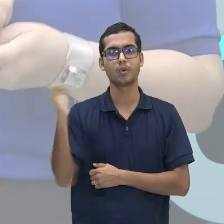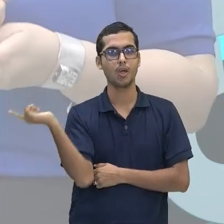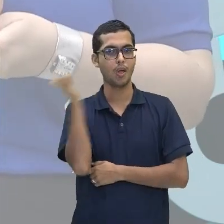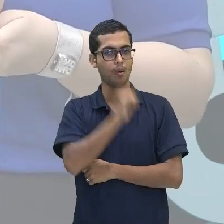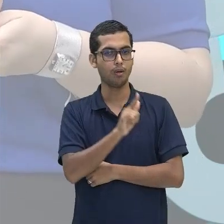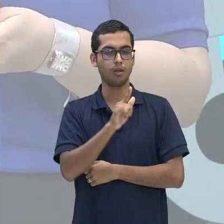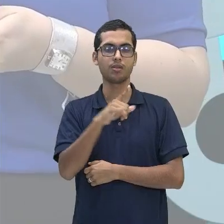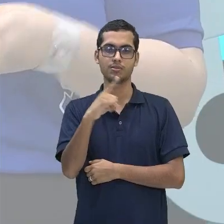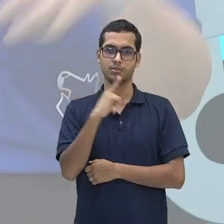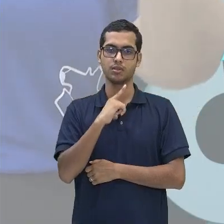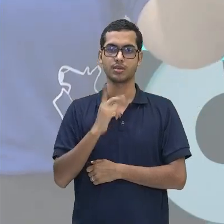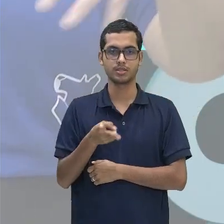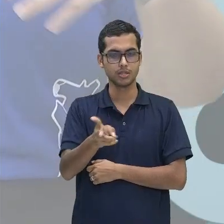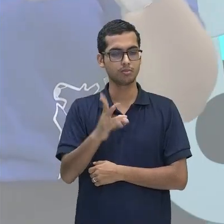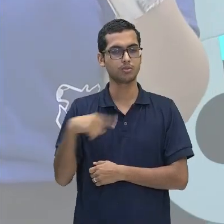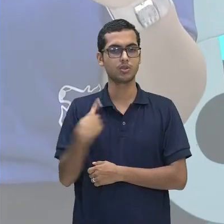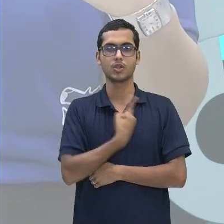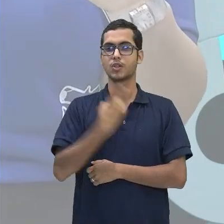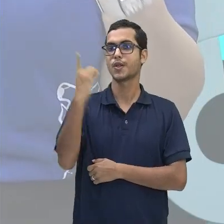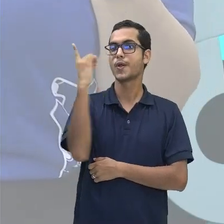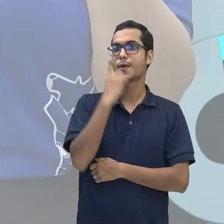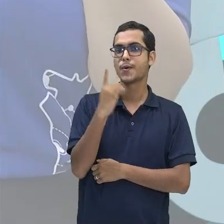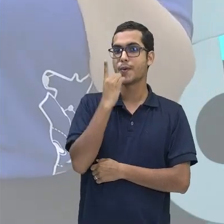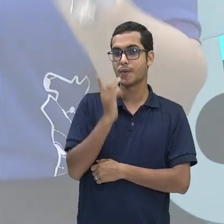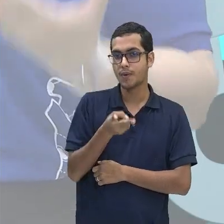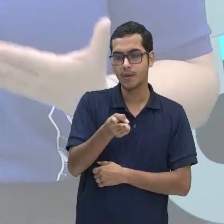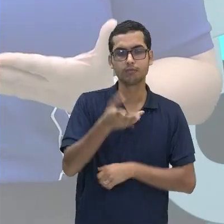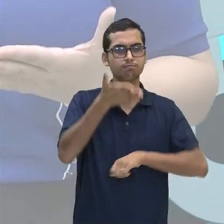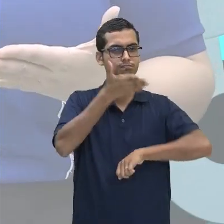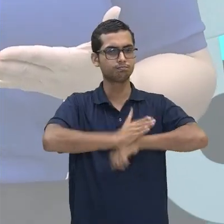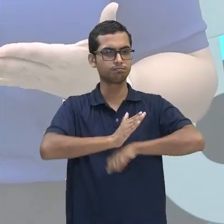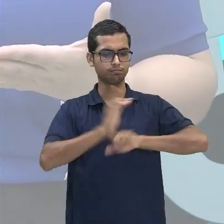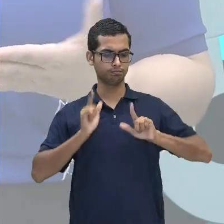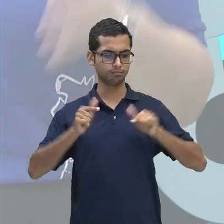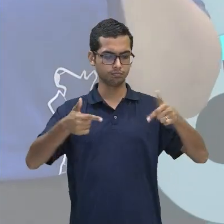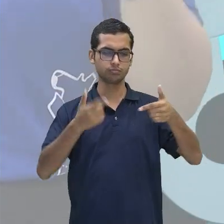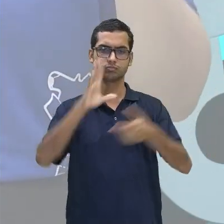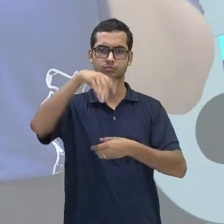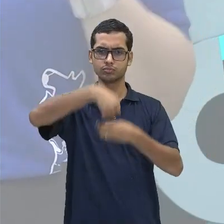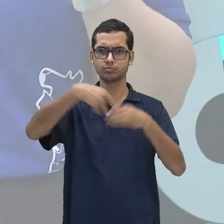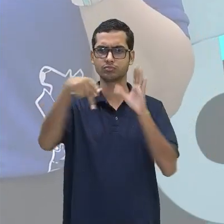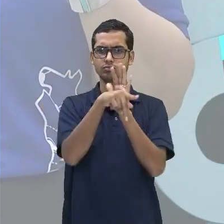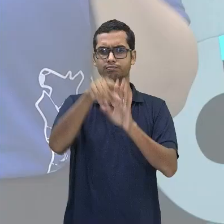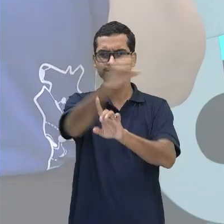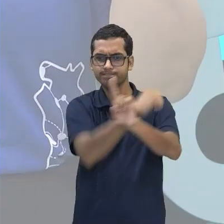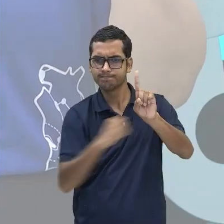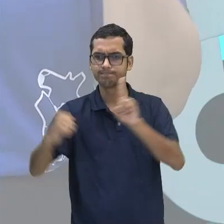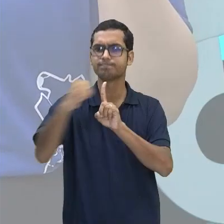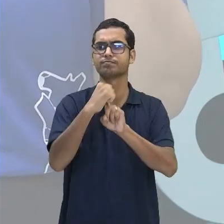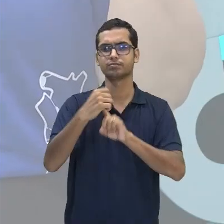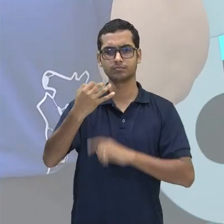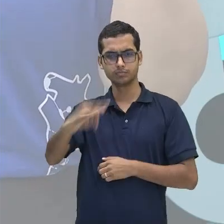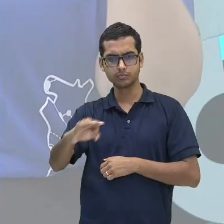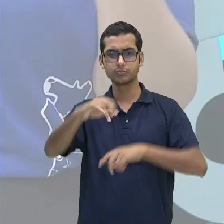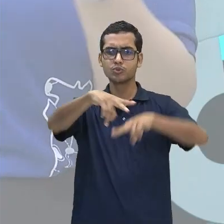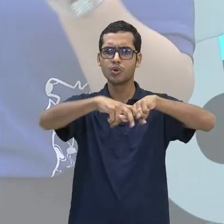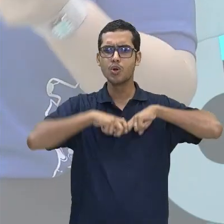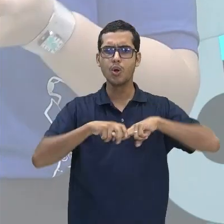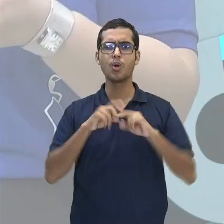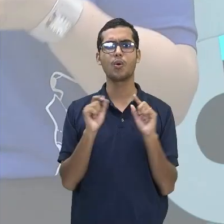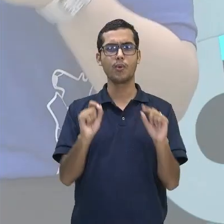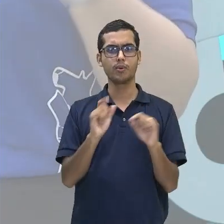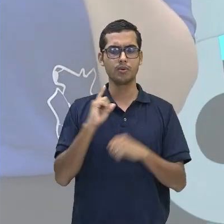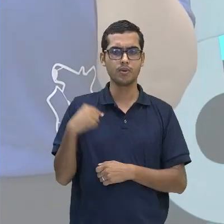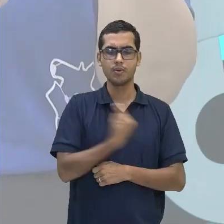no nosso cotidiano, nas nossas práticas, nas nossas interações sociais. Isso porque nós